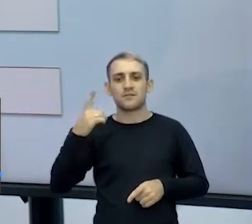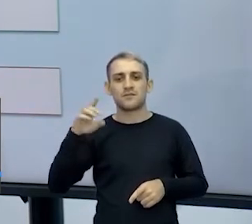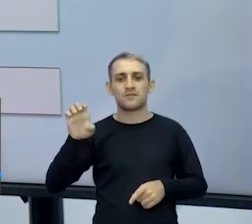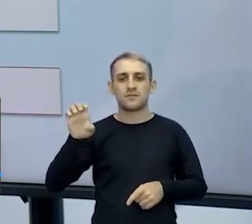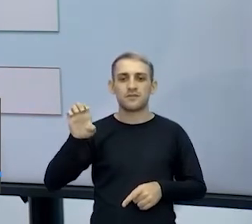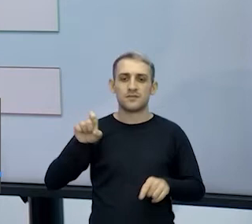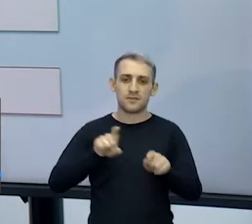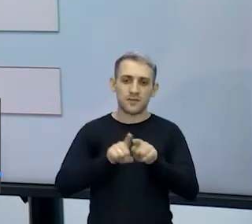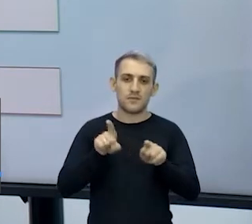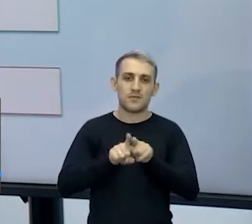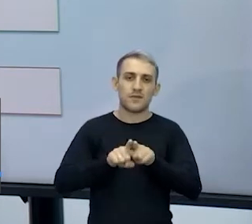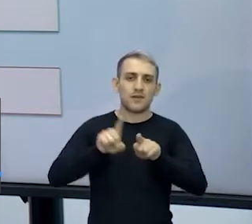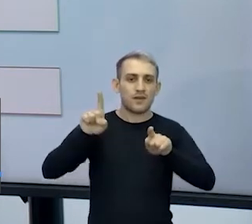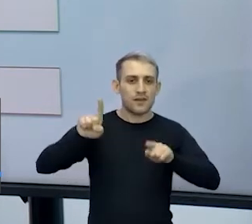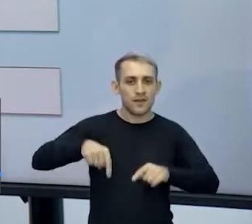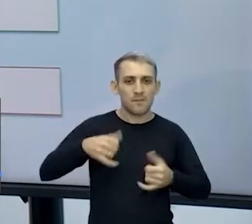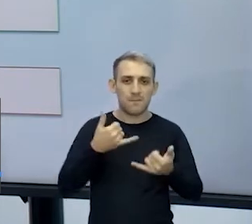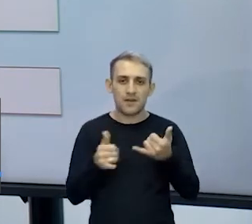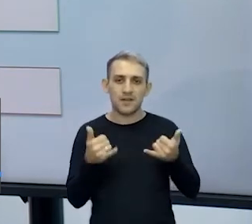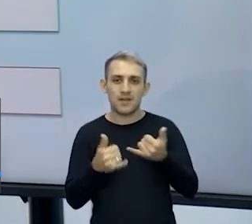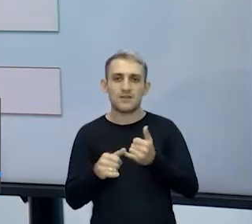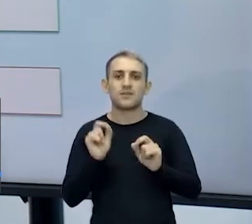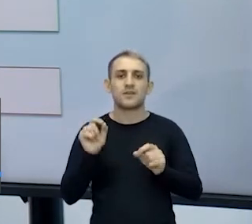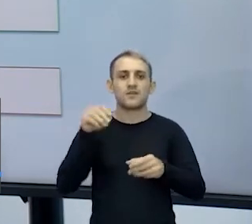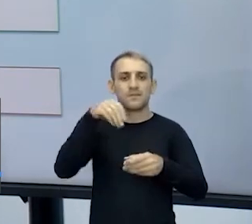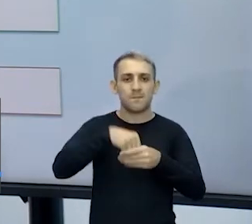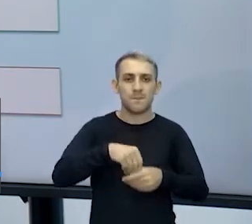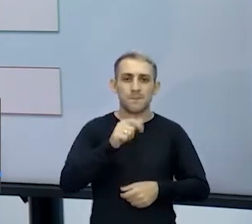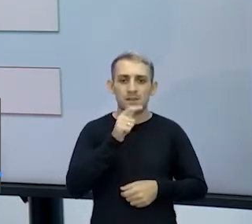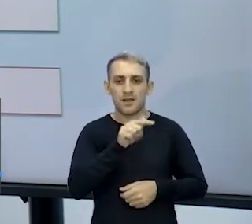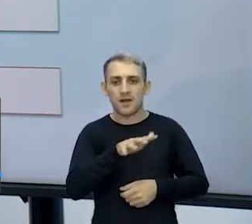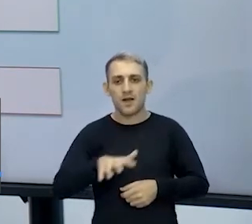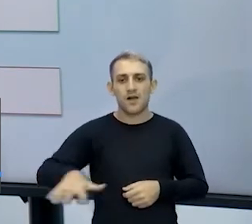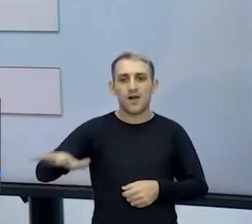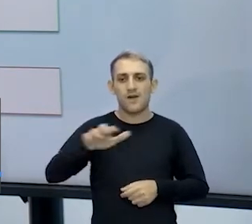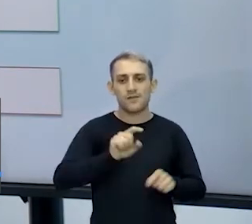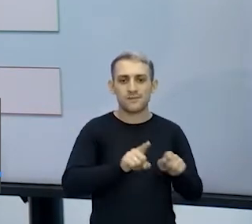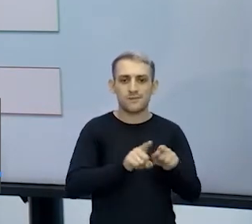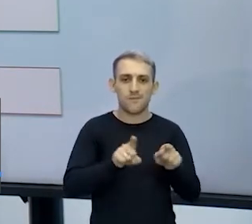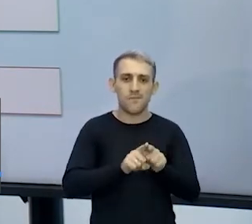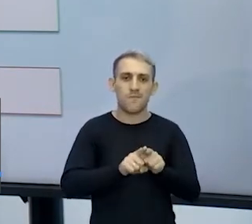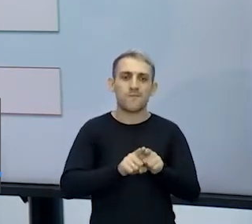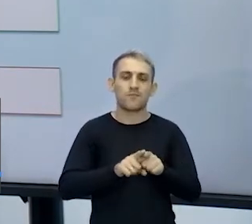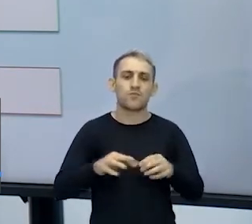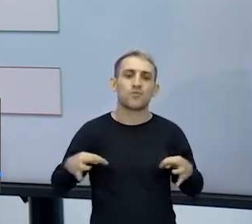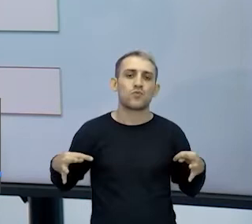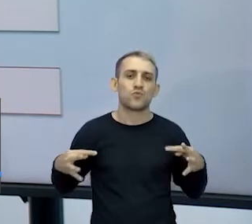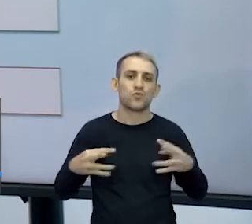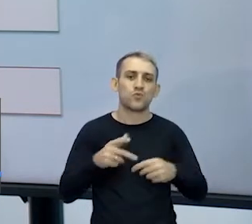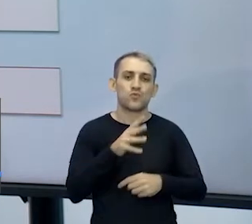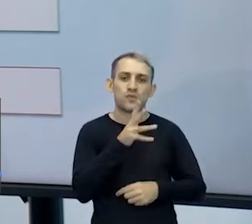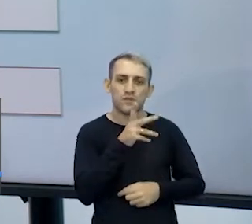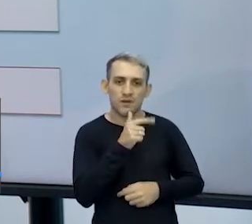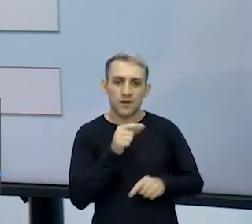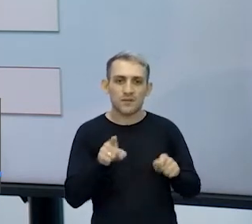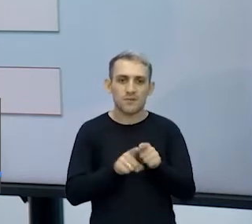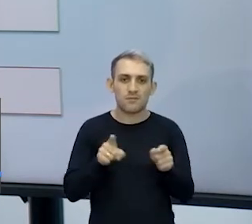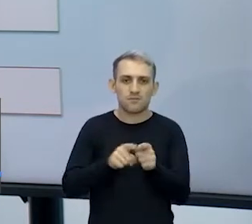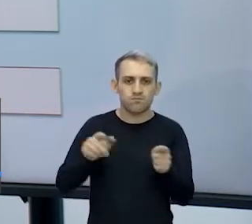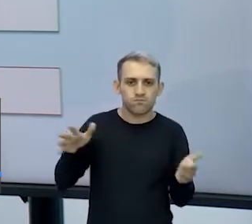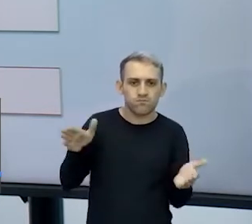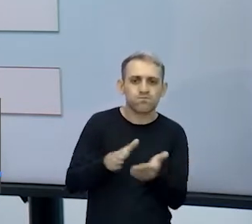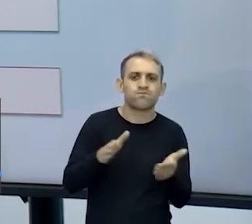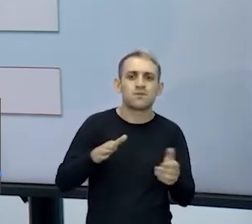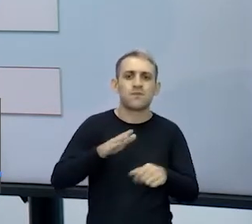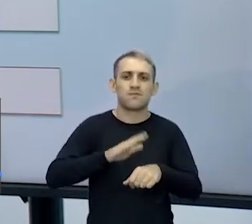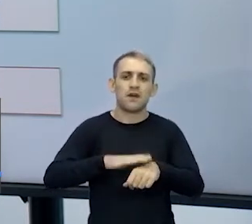ausência da gravidade dá uma ideia como se estivesse um mar profundo, assim, né? Tudo mais lento, a questão da pressão. Então, eles fazem